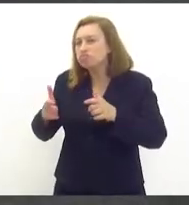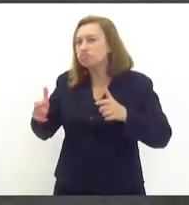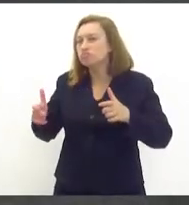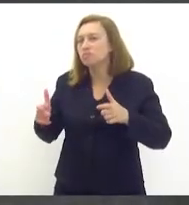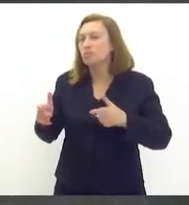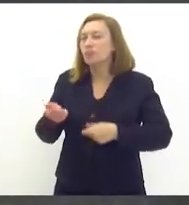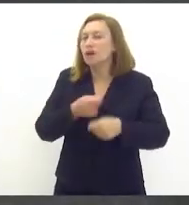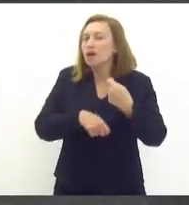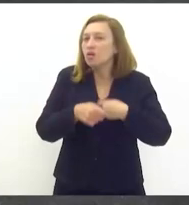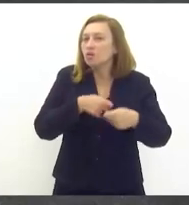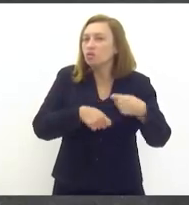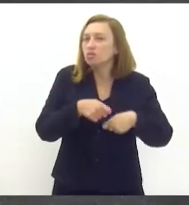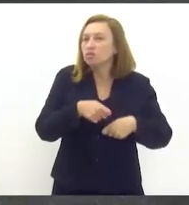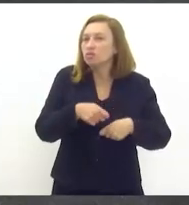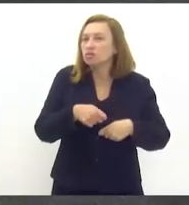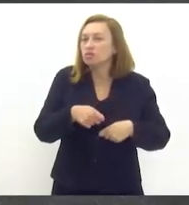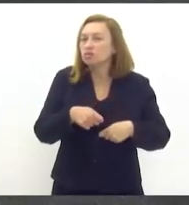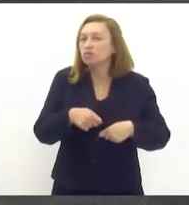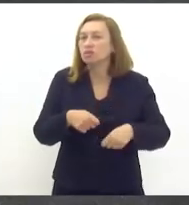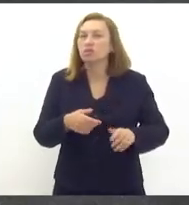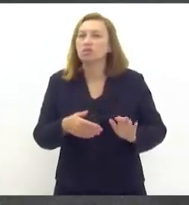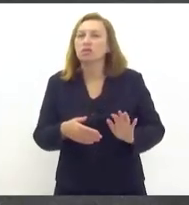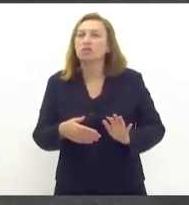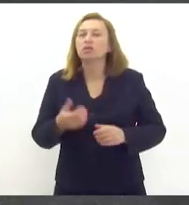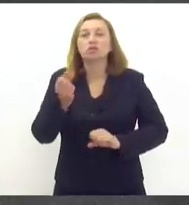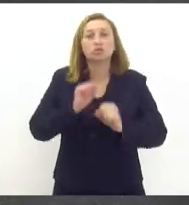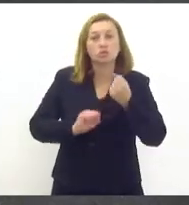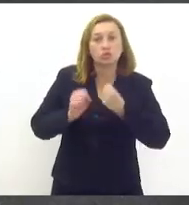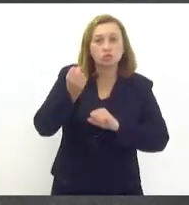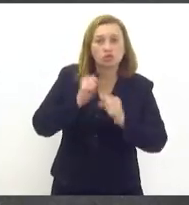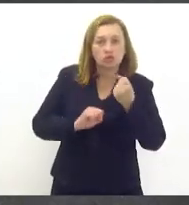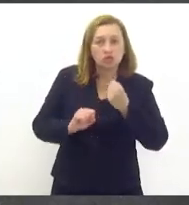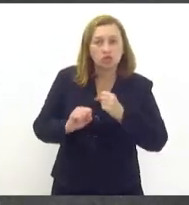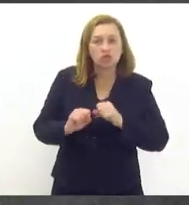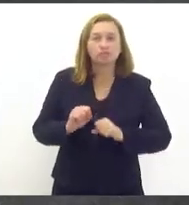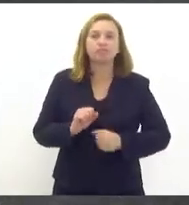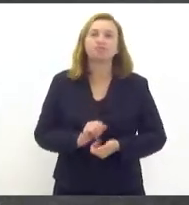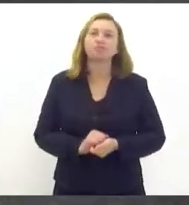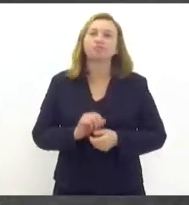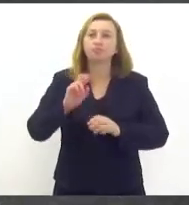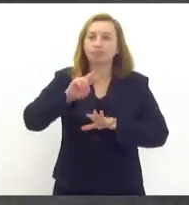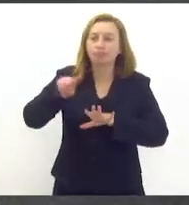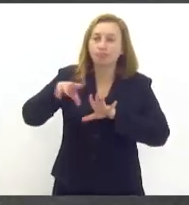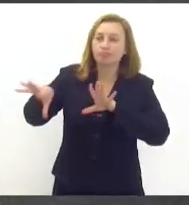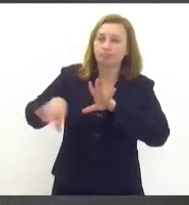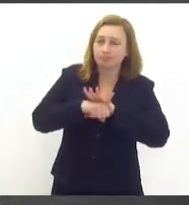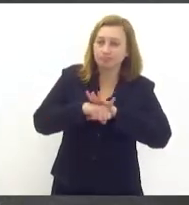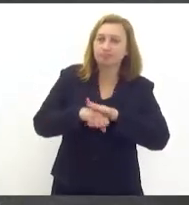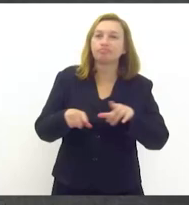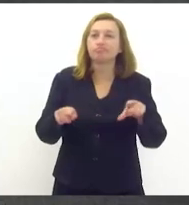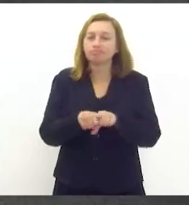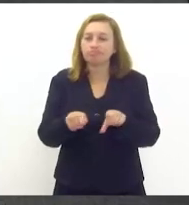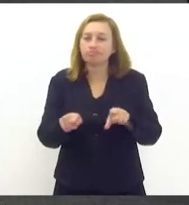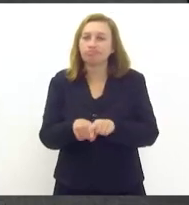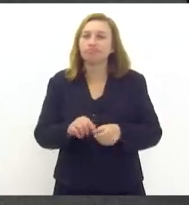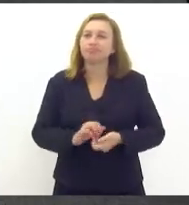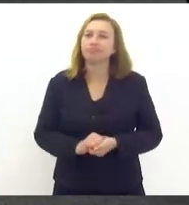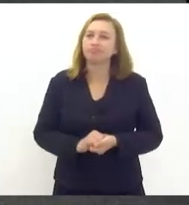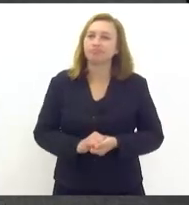a economia de um mercado que tem proporções in mais notou nós falamos de indústria do audiovisual mas também para